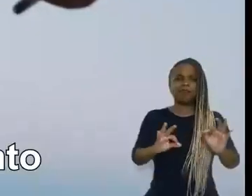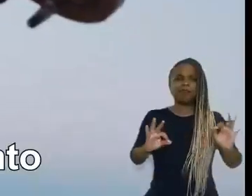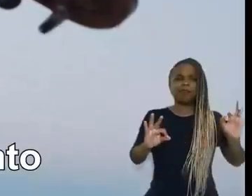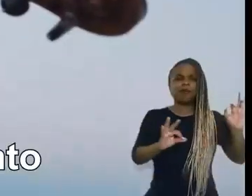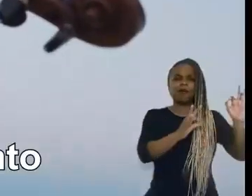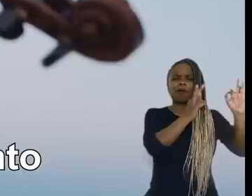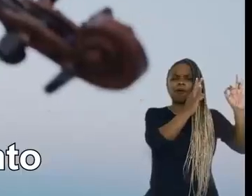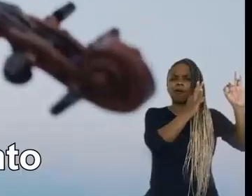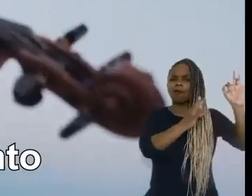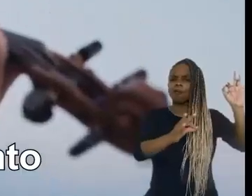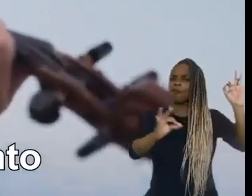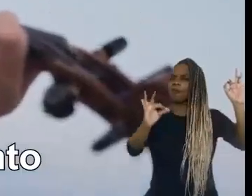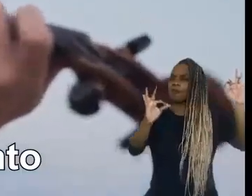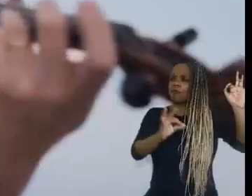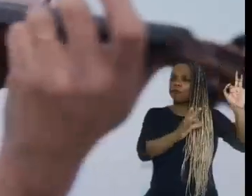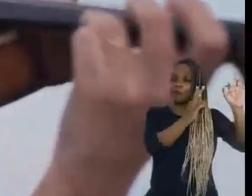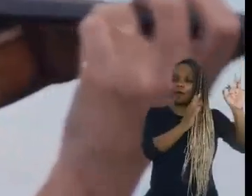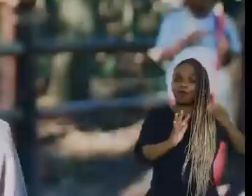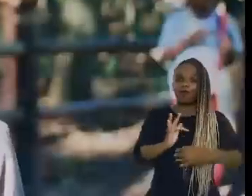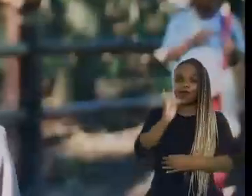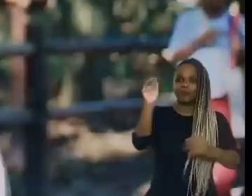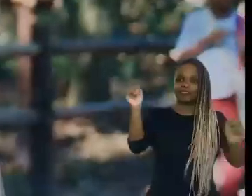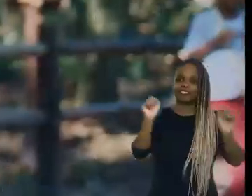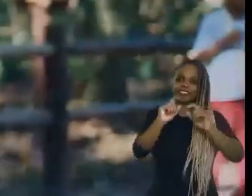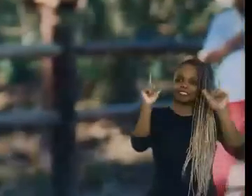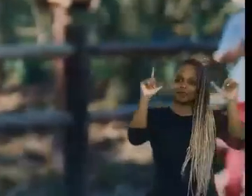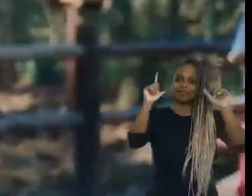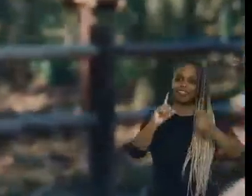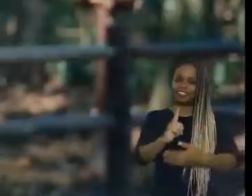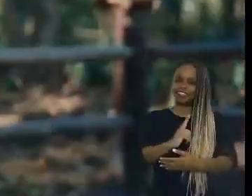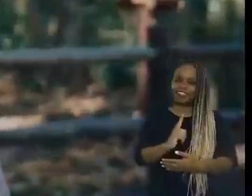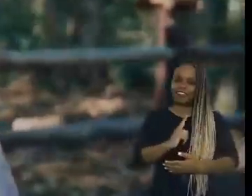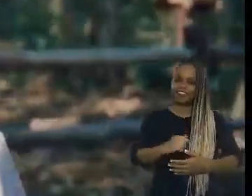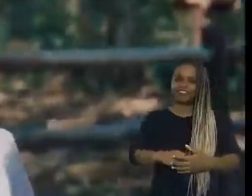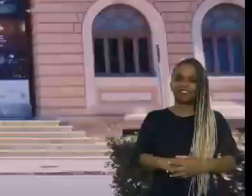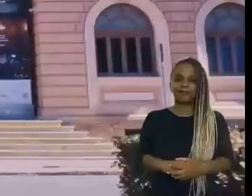Onde toca um instrumento, um futuro desperta.